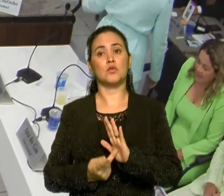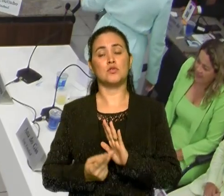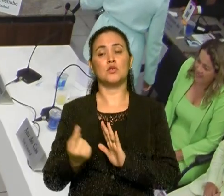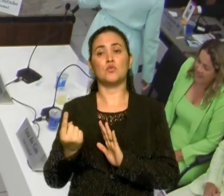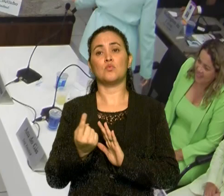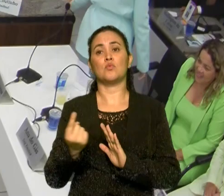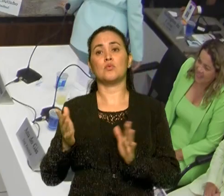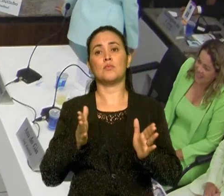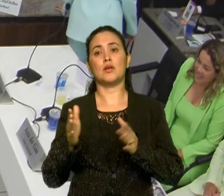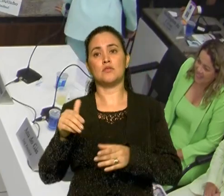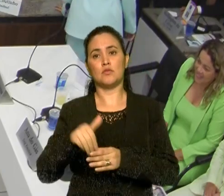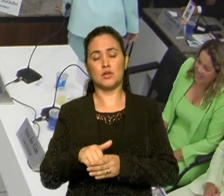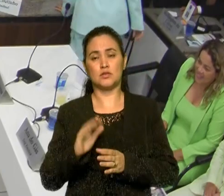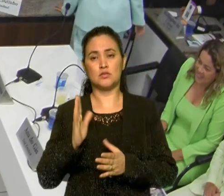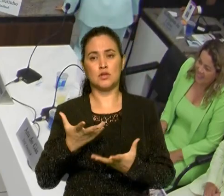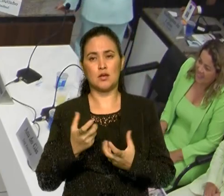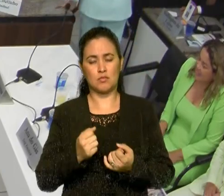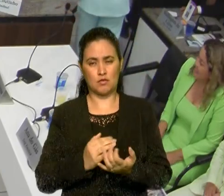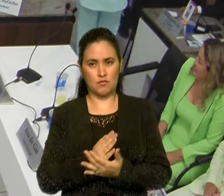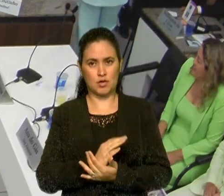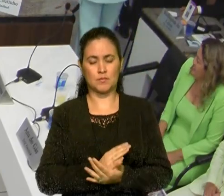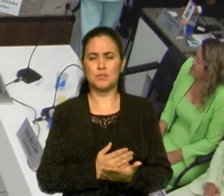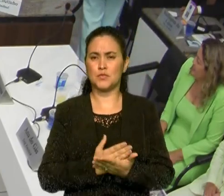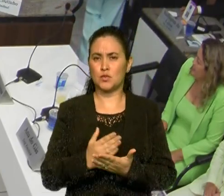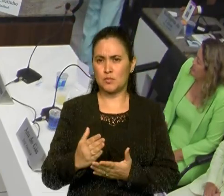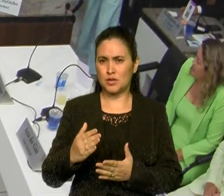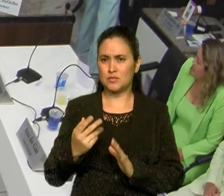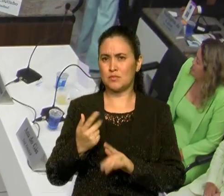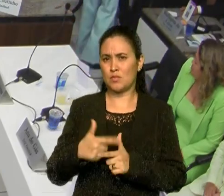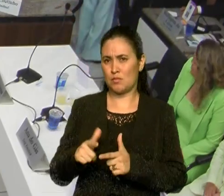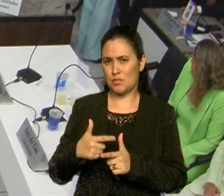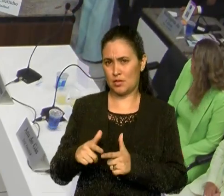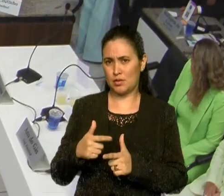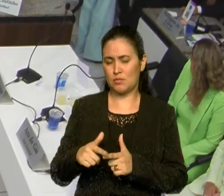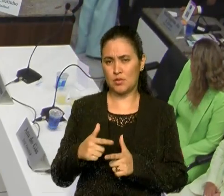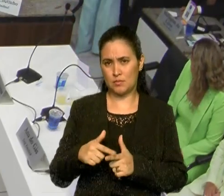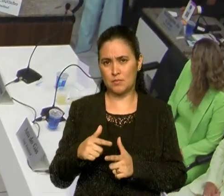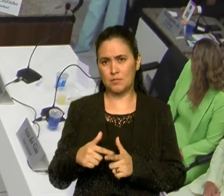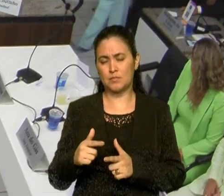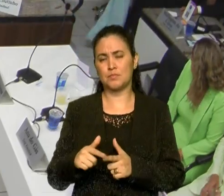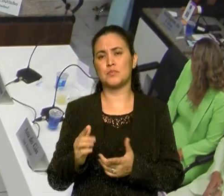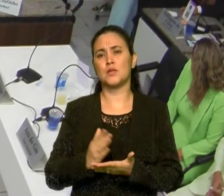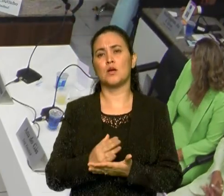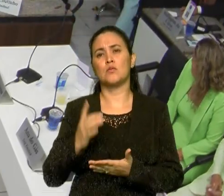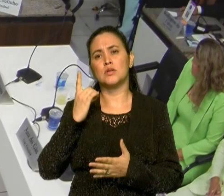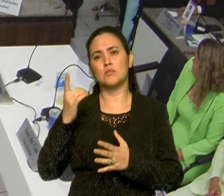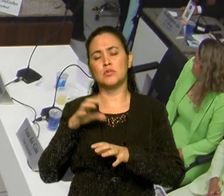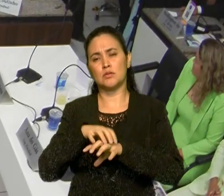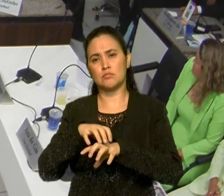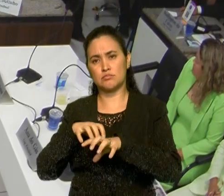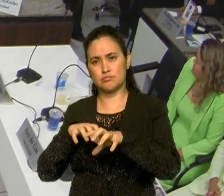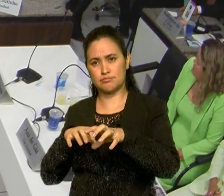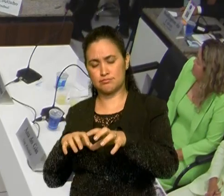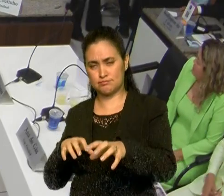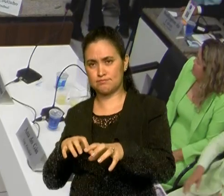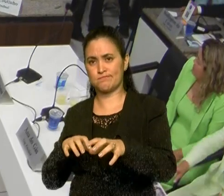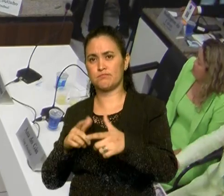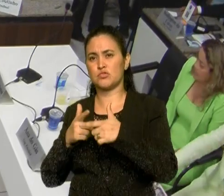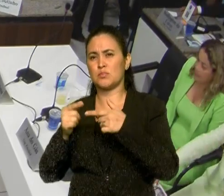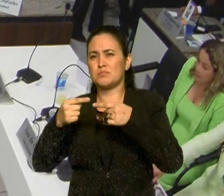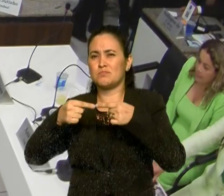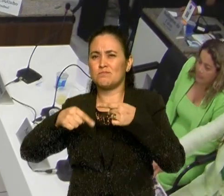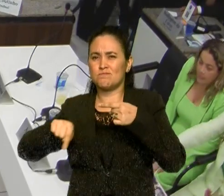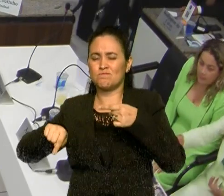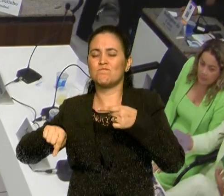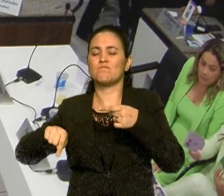um probleminha que a gente percebeu logo no começo com a participação online dos deputados que não estão presentes aqui. Eles tiveram um problema